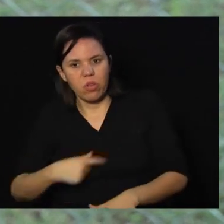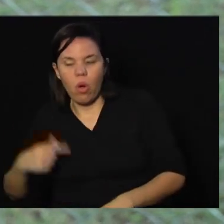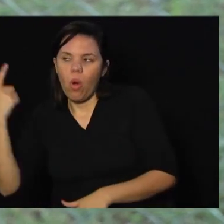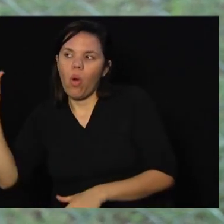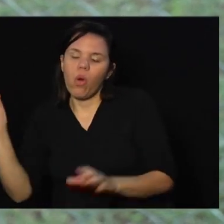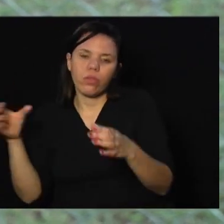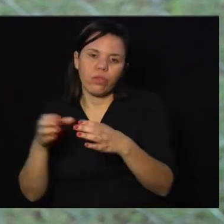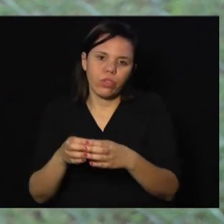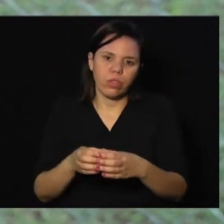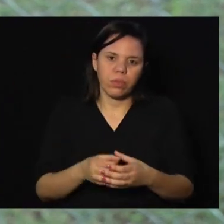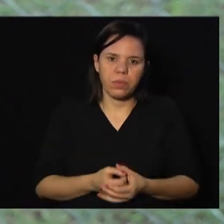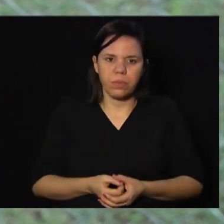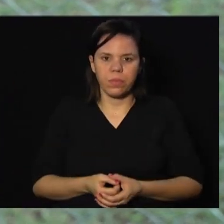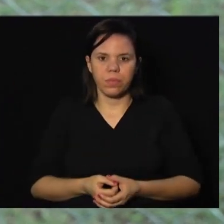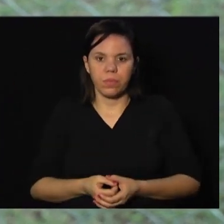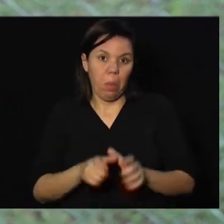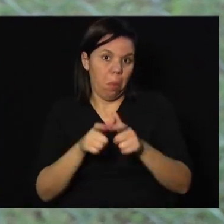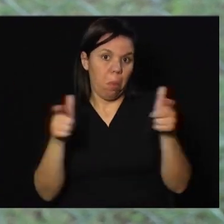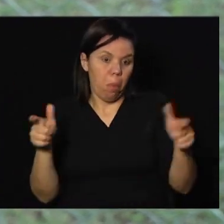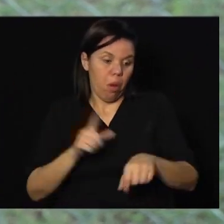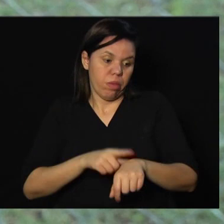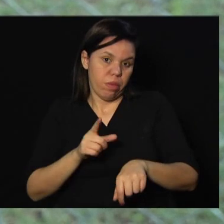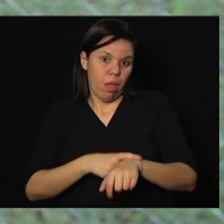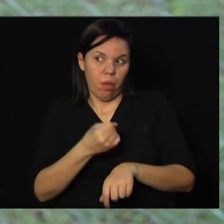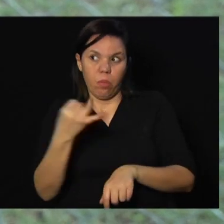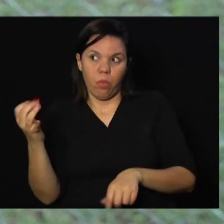time que fosse, né, por o maior tempo possível. Tanto é que eu